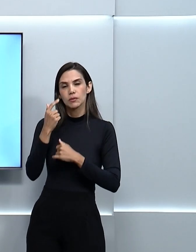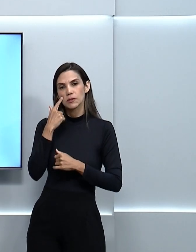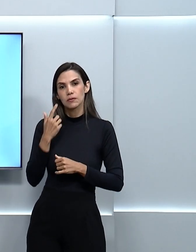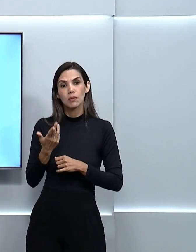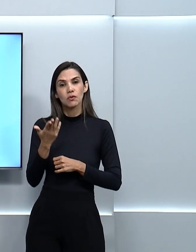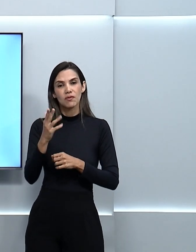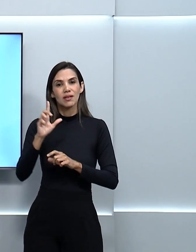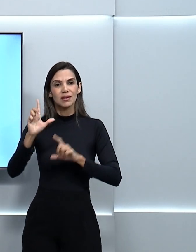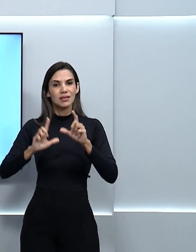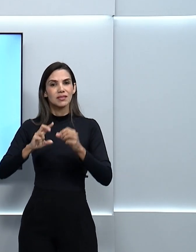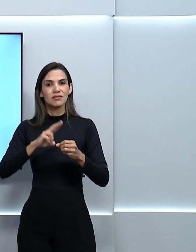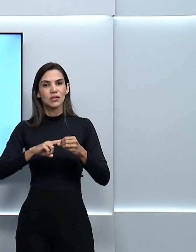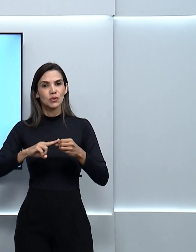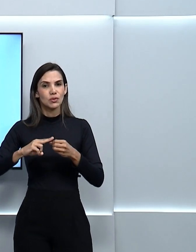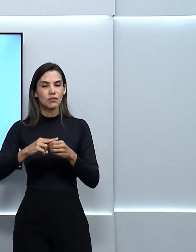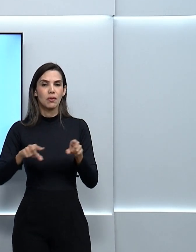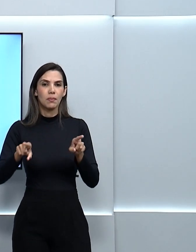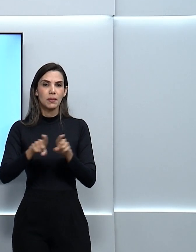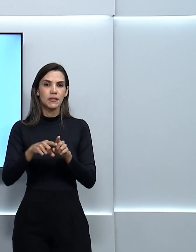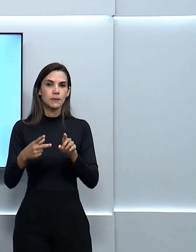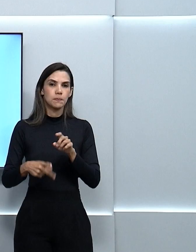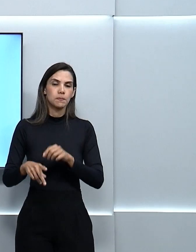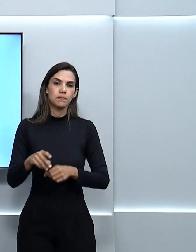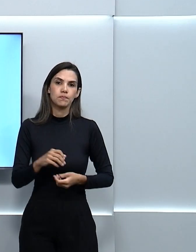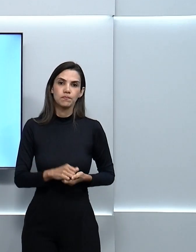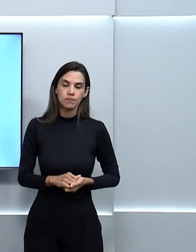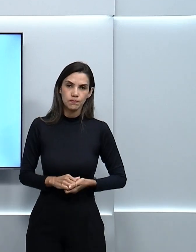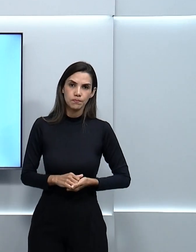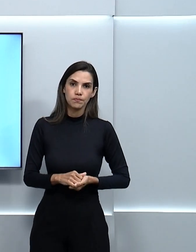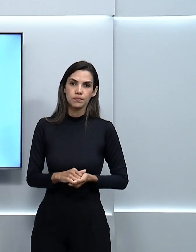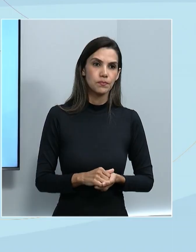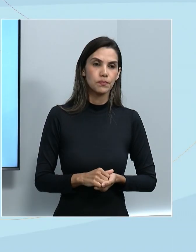Unicamp, parceira da Rede Nacional de Comunicação Pública.